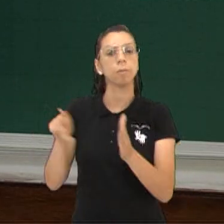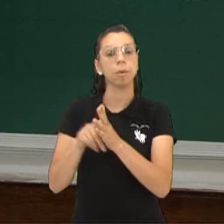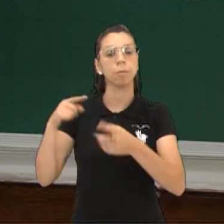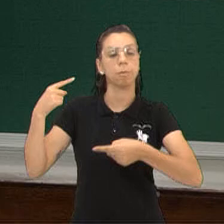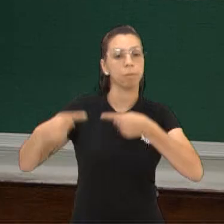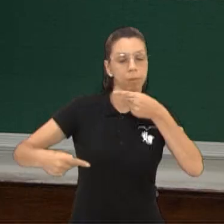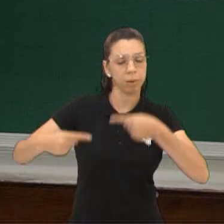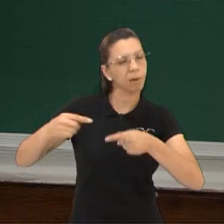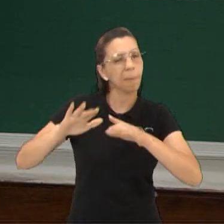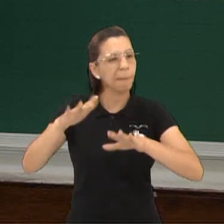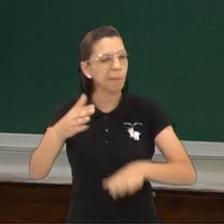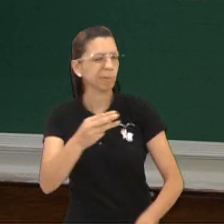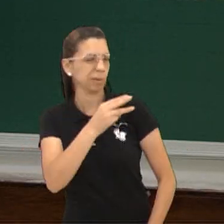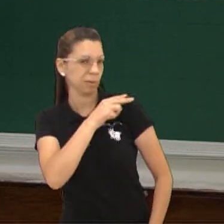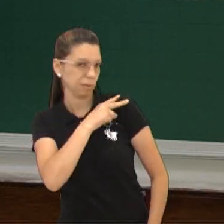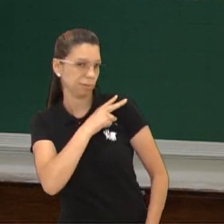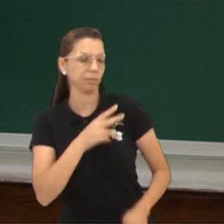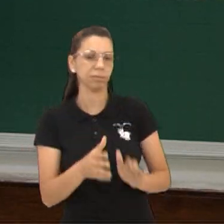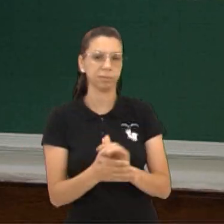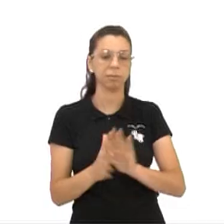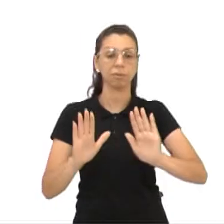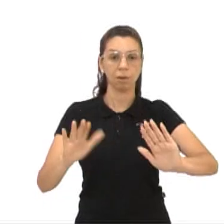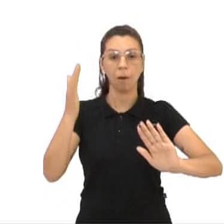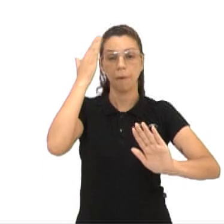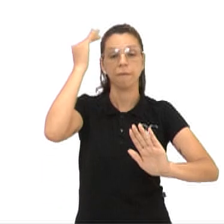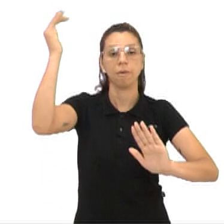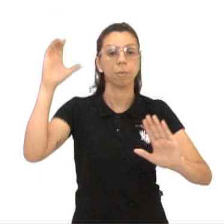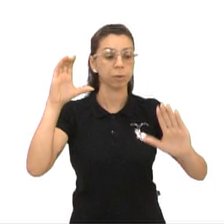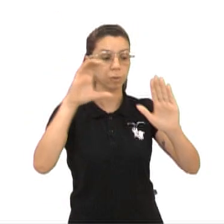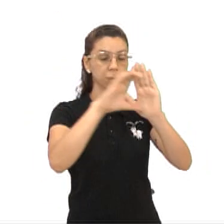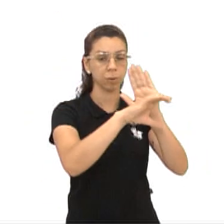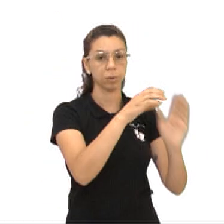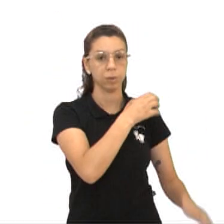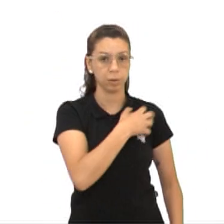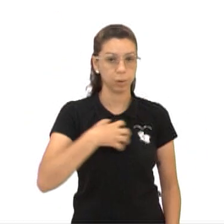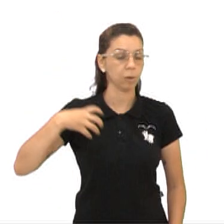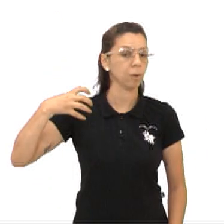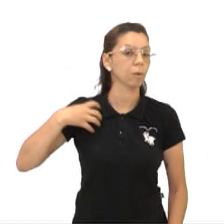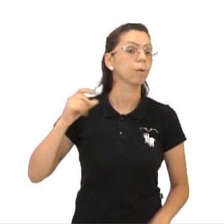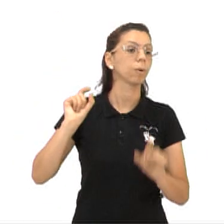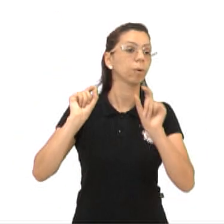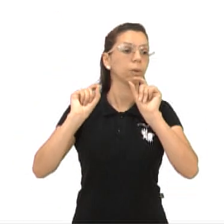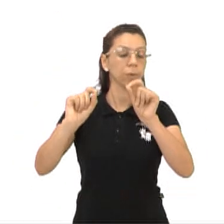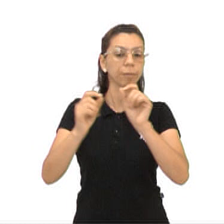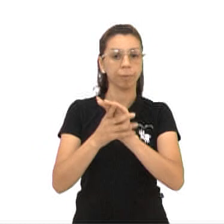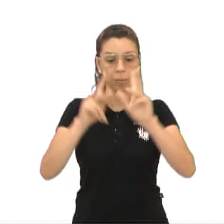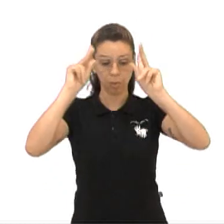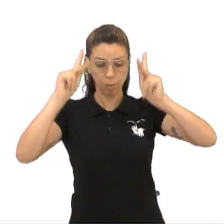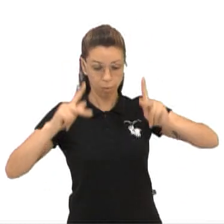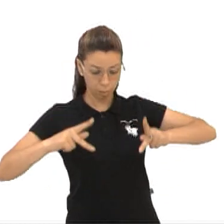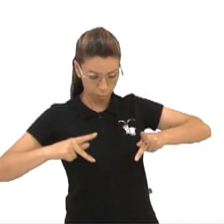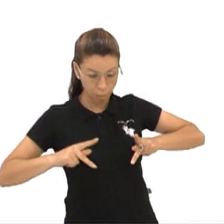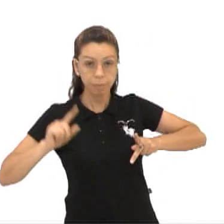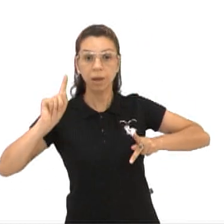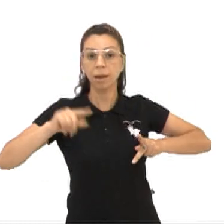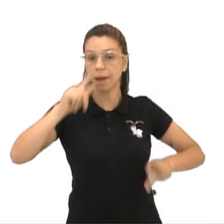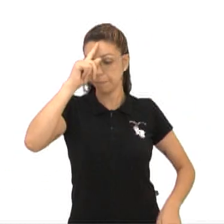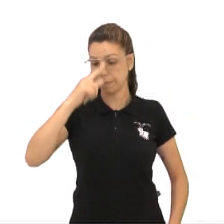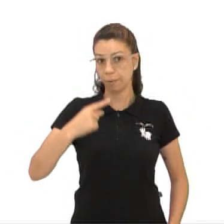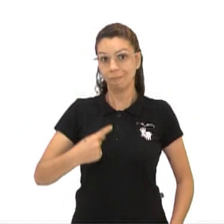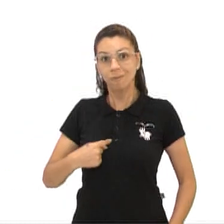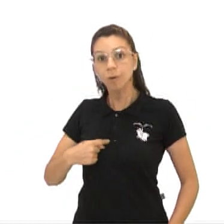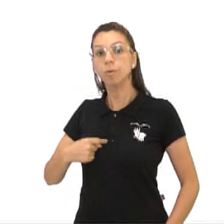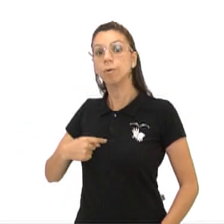provavelmente no 2º ano. Uma das famosas definições de Aristóteles é: o homem é um animal político.